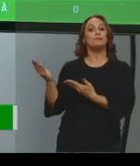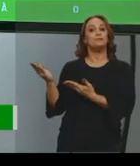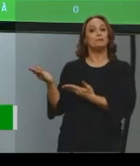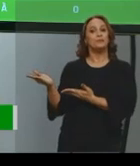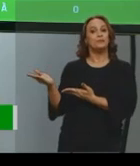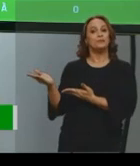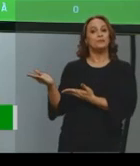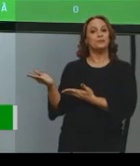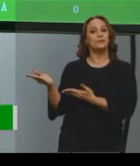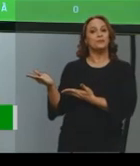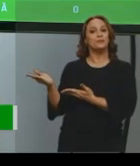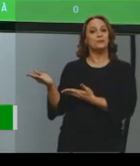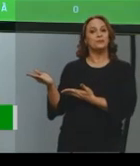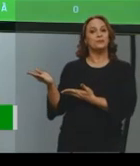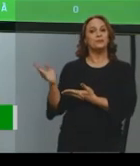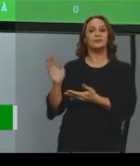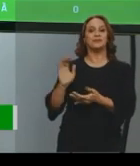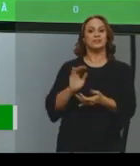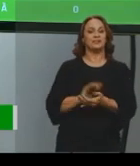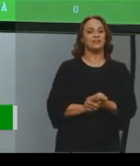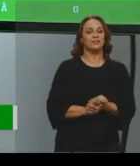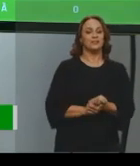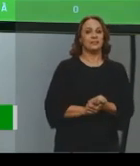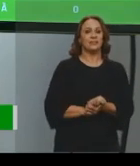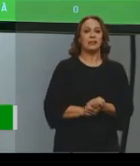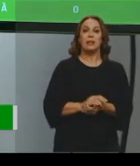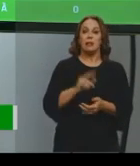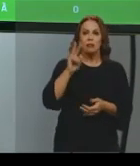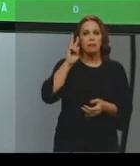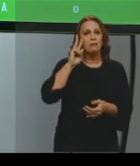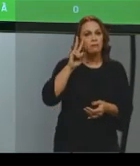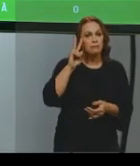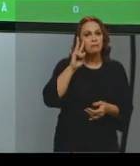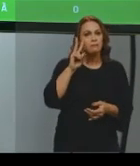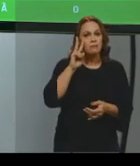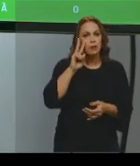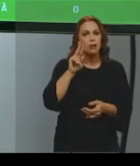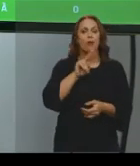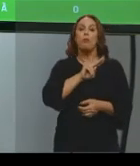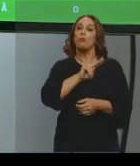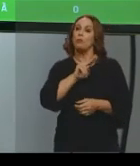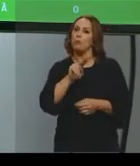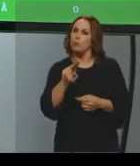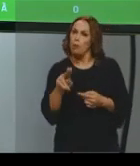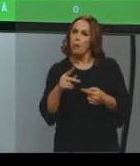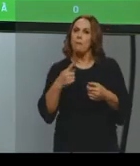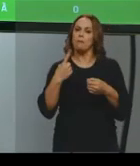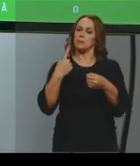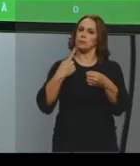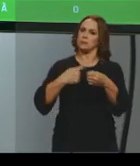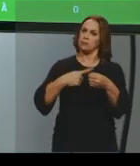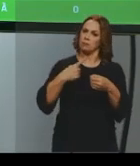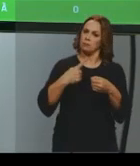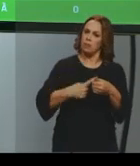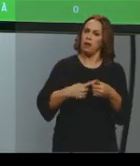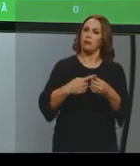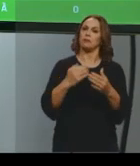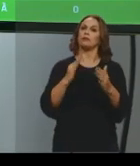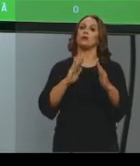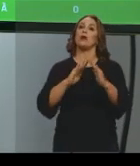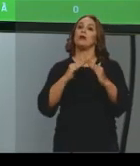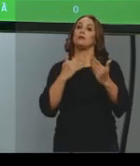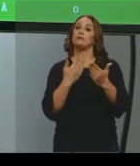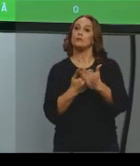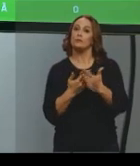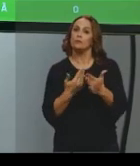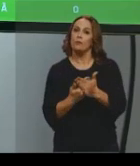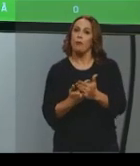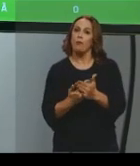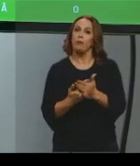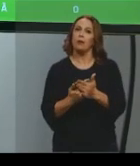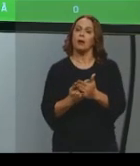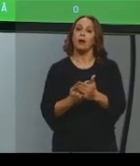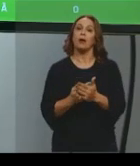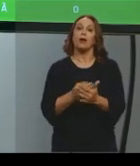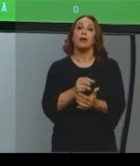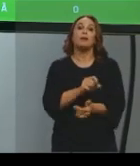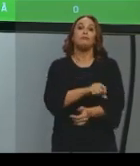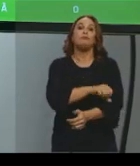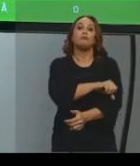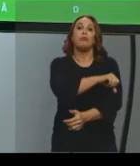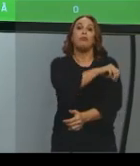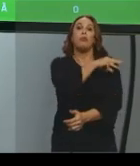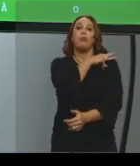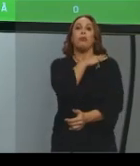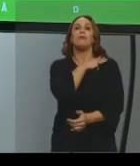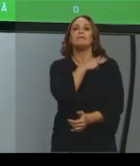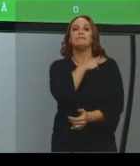98295 2794. Não se esqueça de falar seu nome, cidade, escola e o ano que você estuda. Vamos